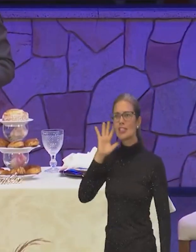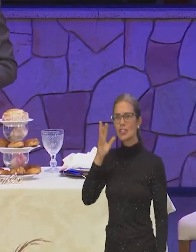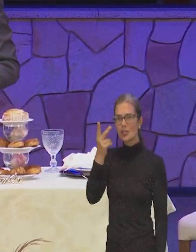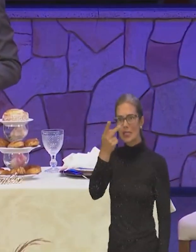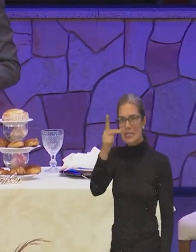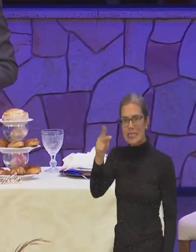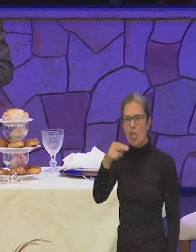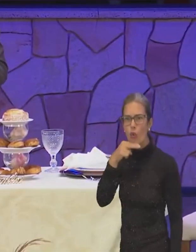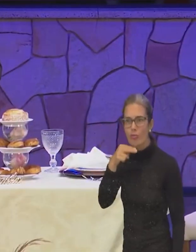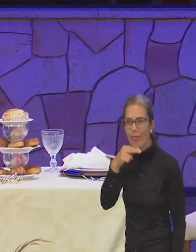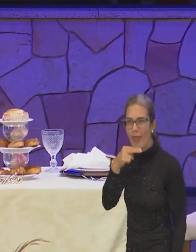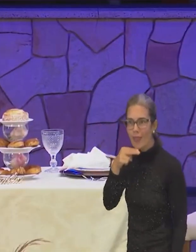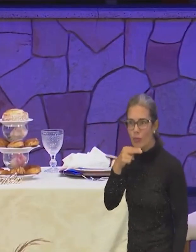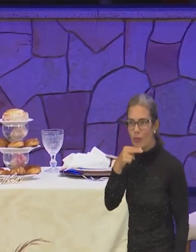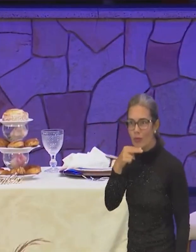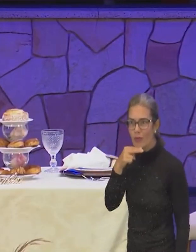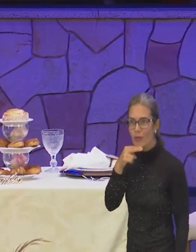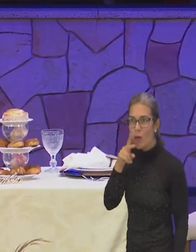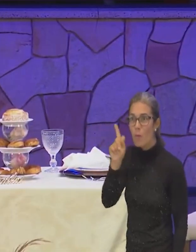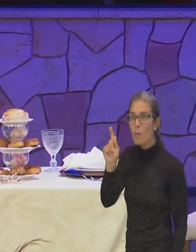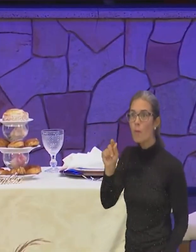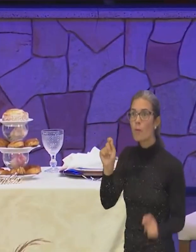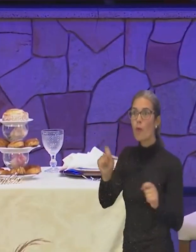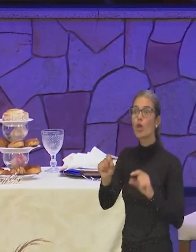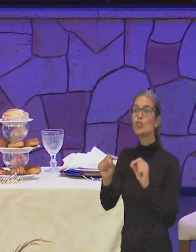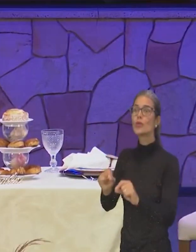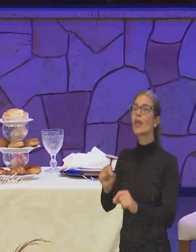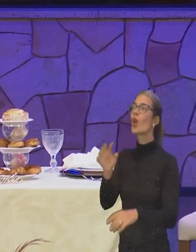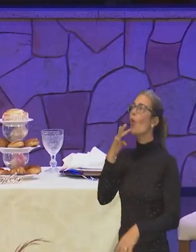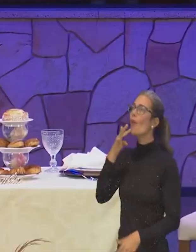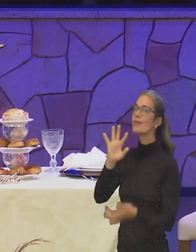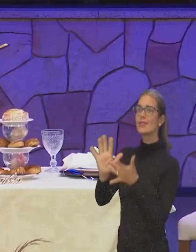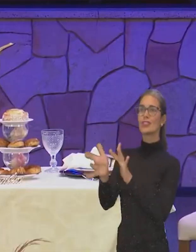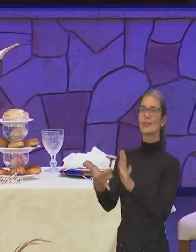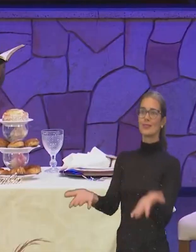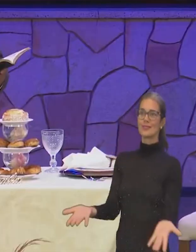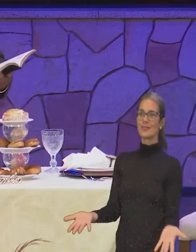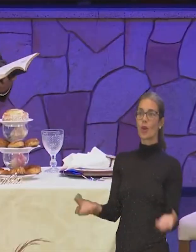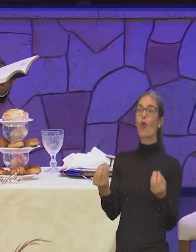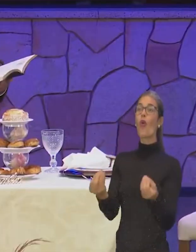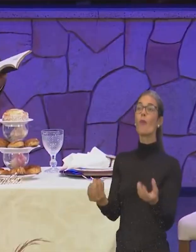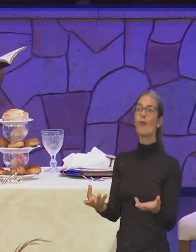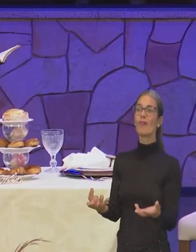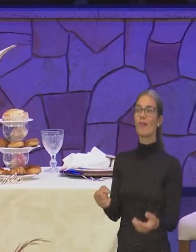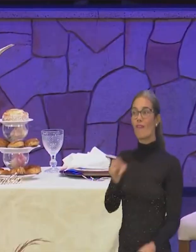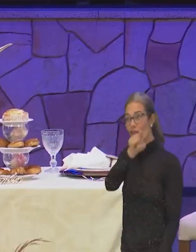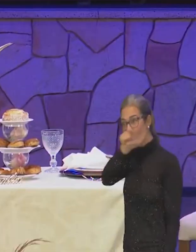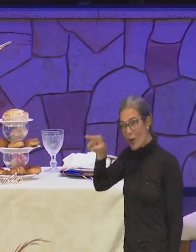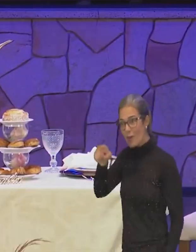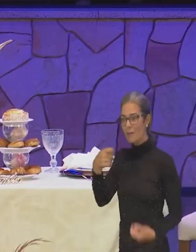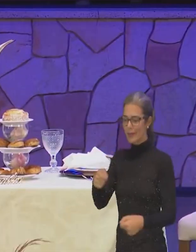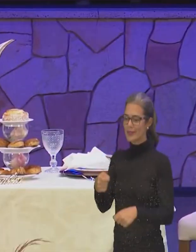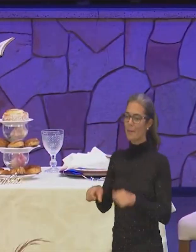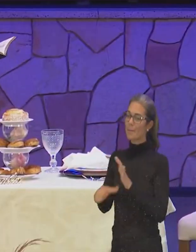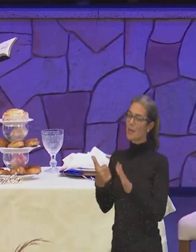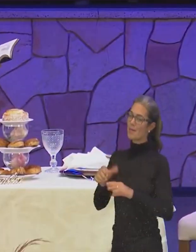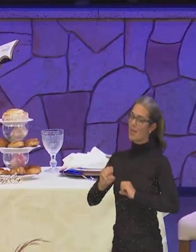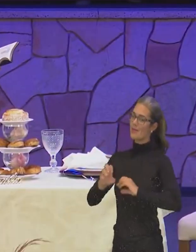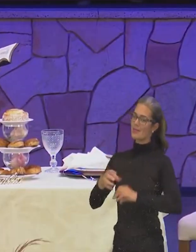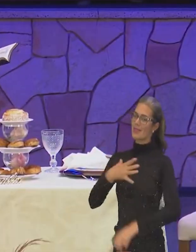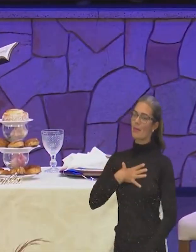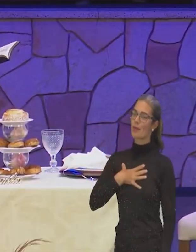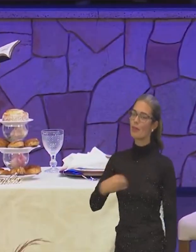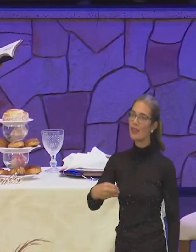causa daquilo que você diz, por causa daquilo que você está falando do seu Deus? Abra sua